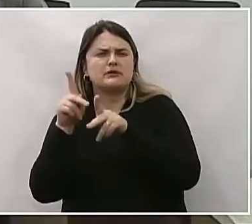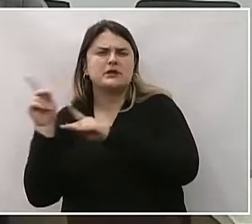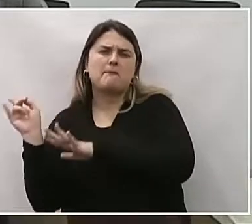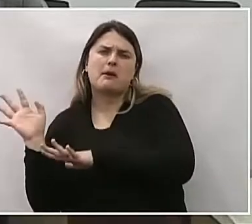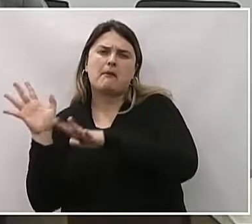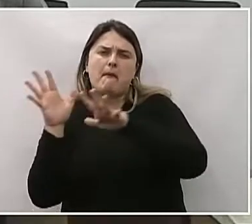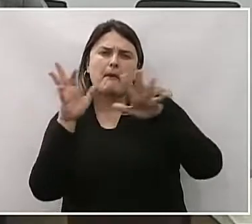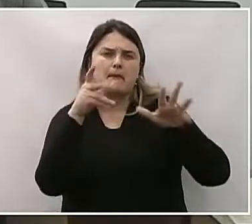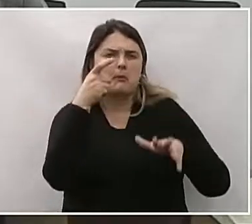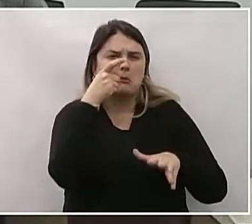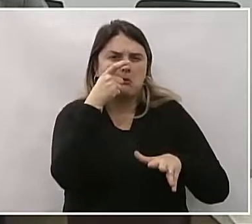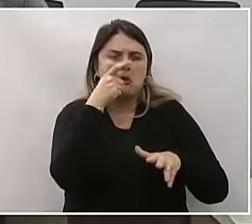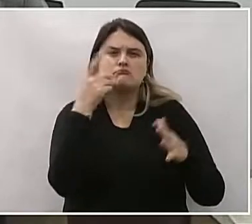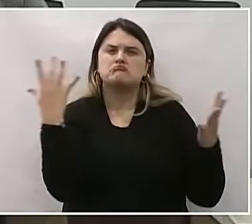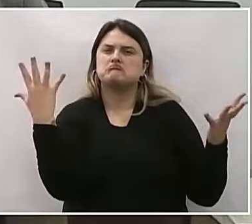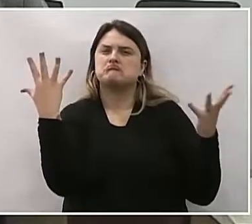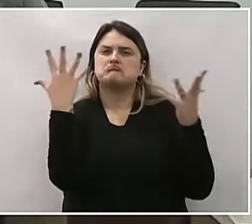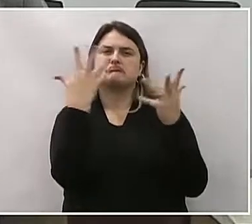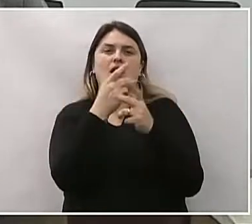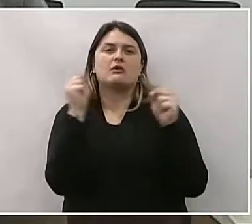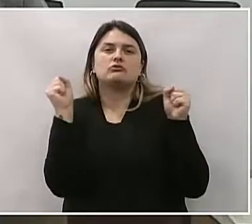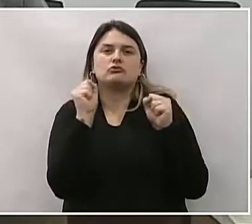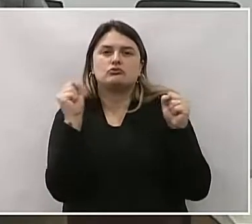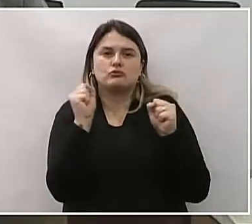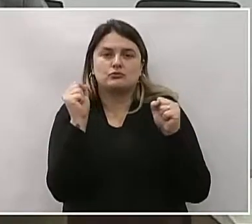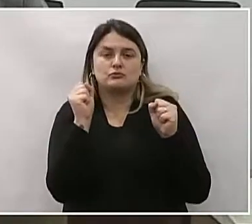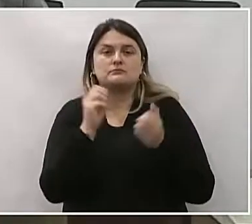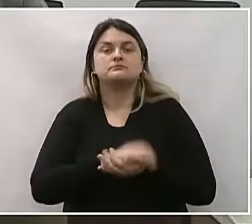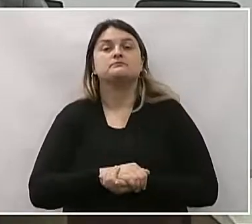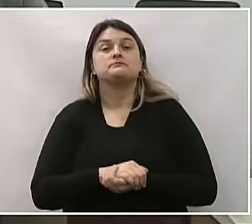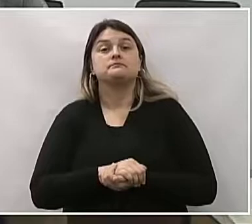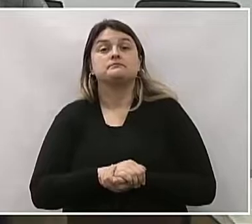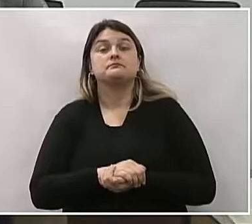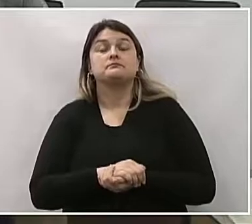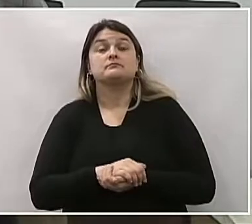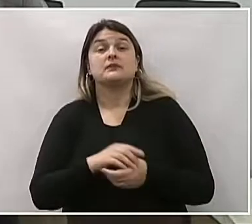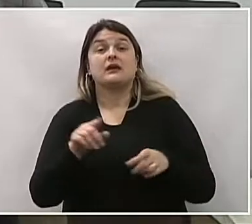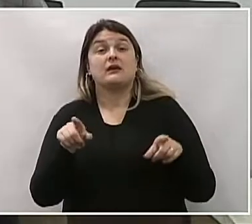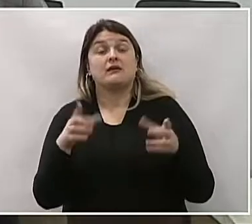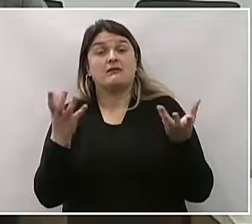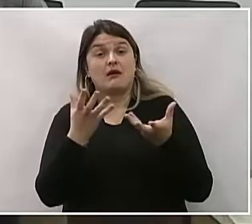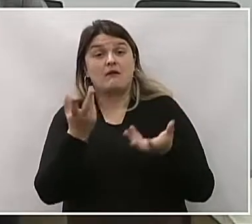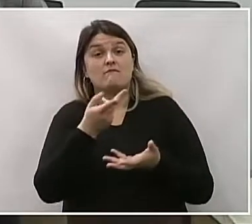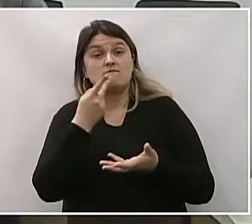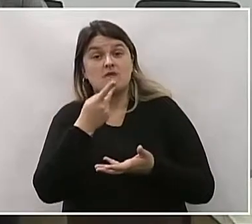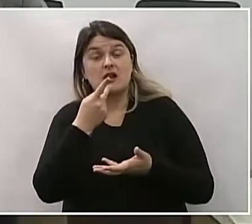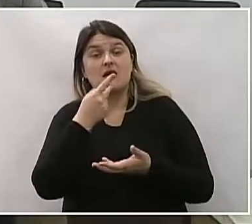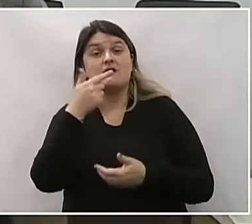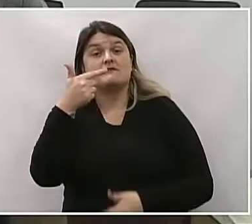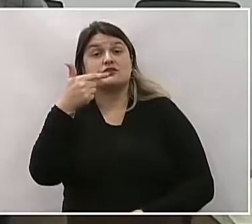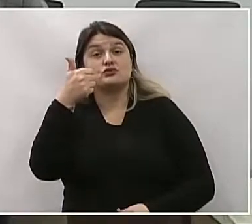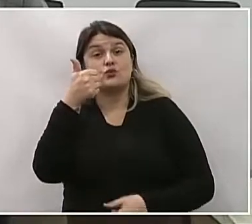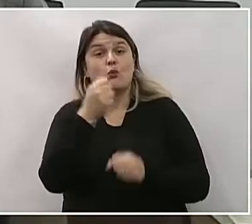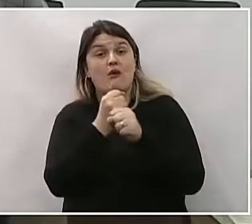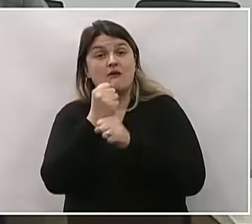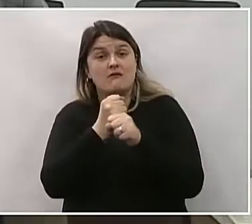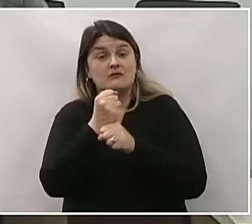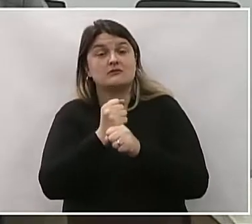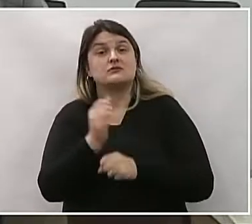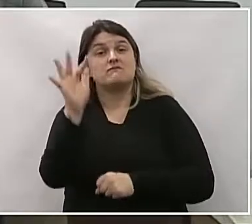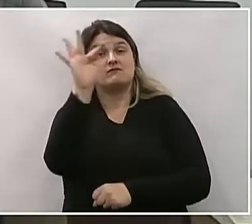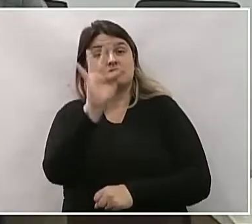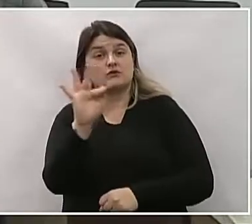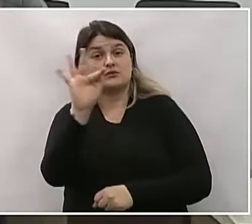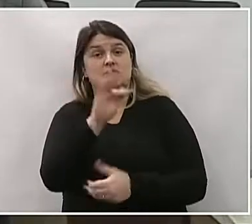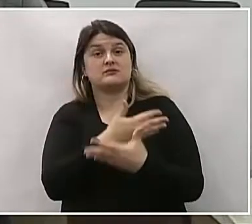de União da Vitória que adorou esse evento também destaco os 21 anos da